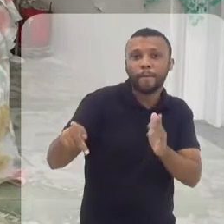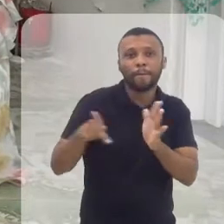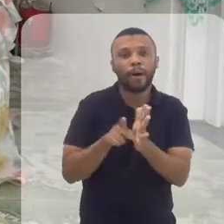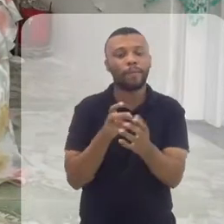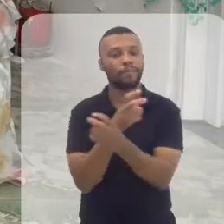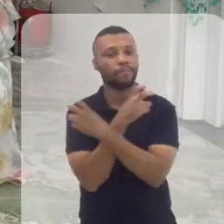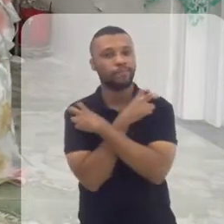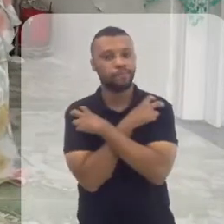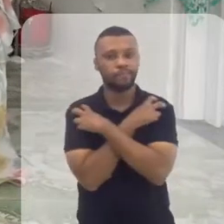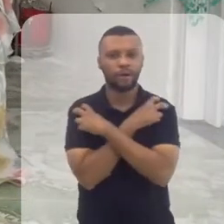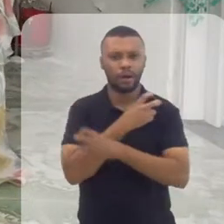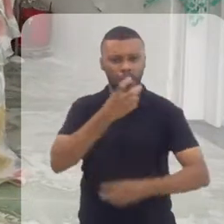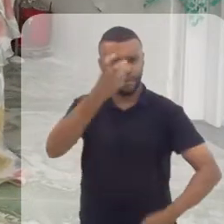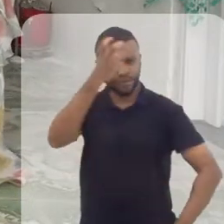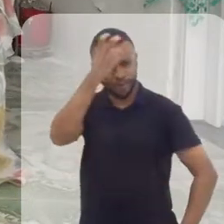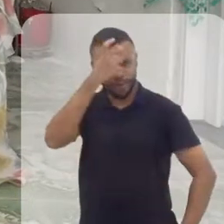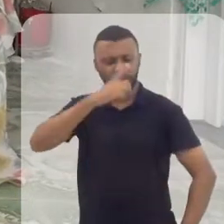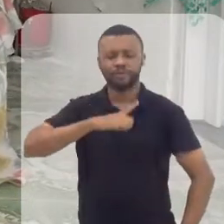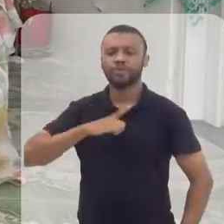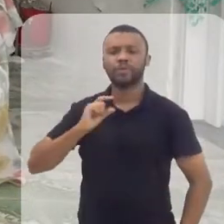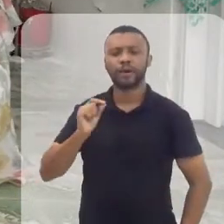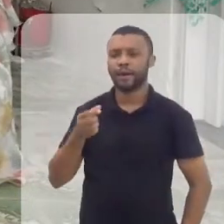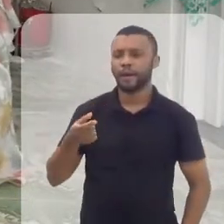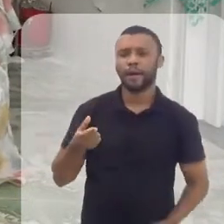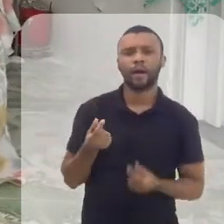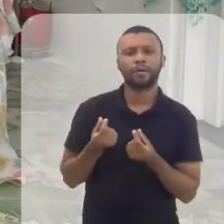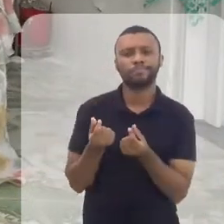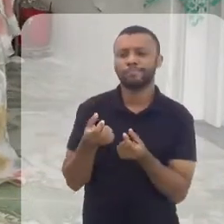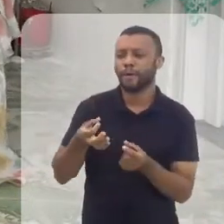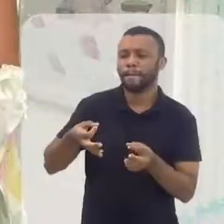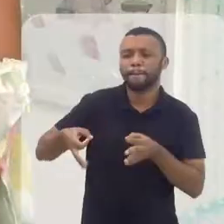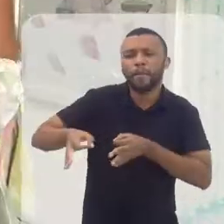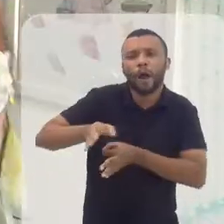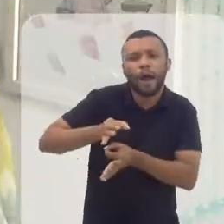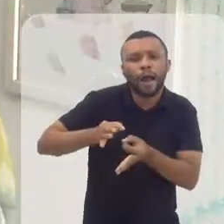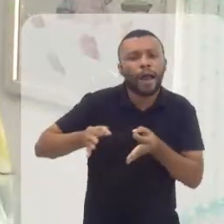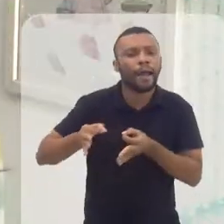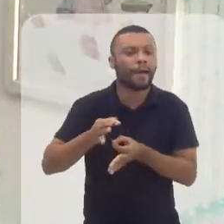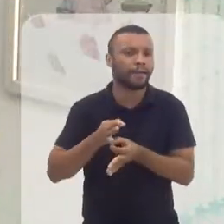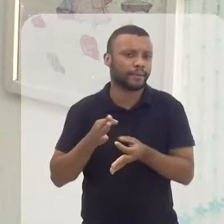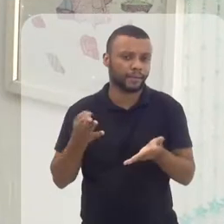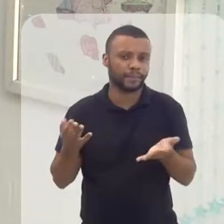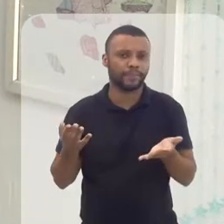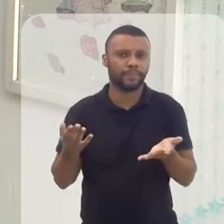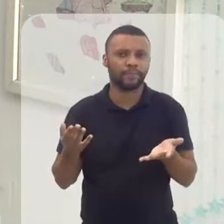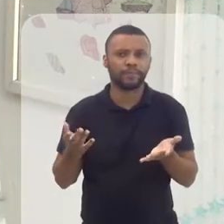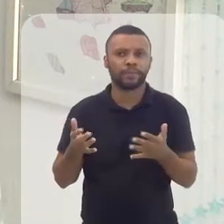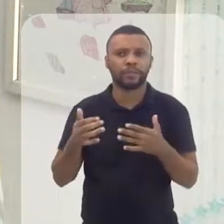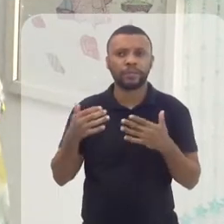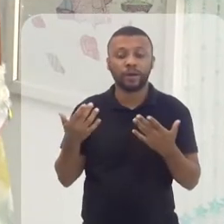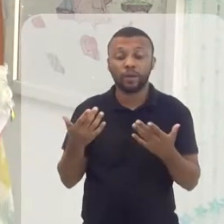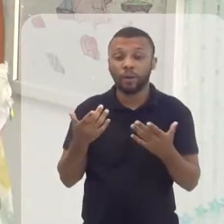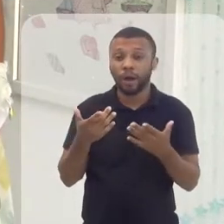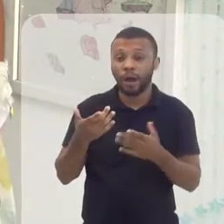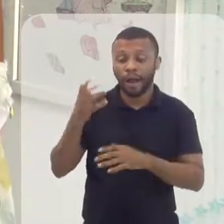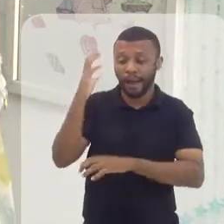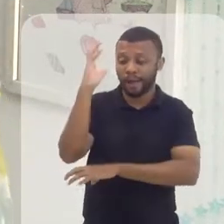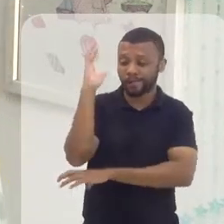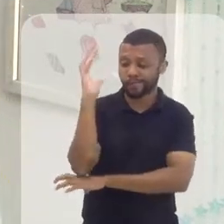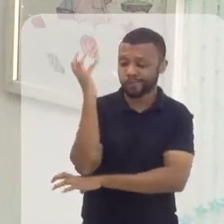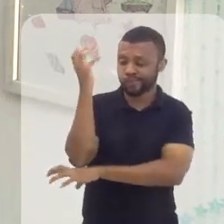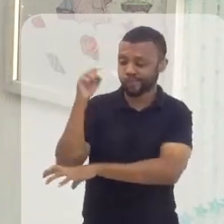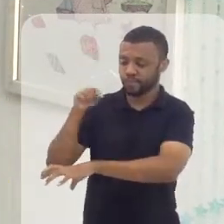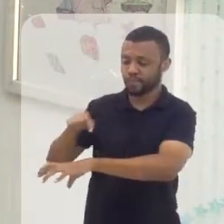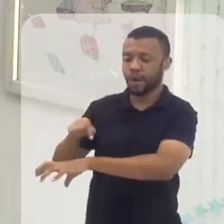egípcia. A tumba dos faraós tinha moeda. Então, a sua amiga, que eu também gostava muito dela, uma pessoa admirável,